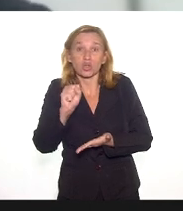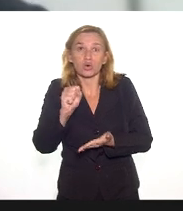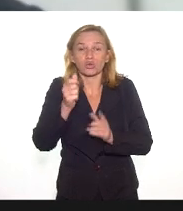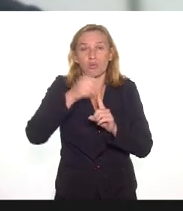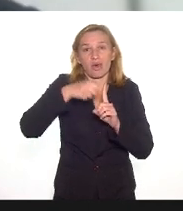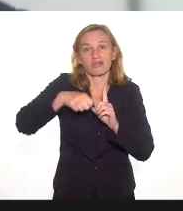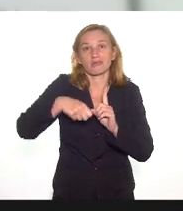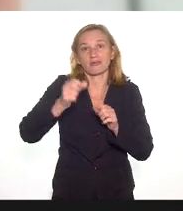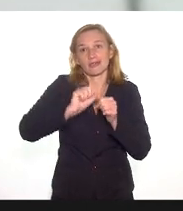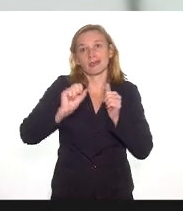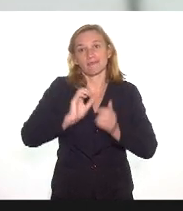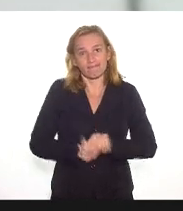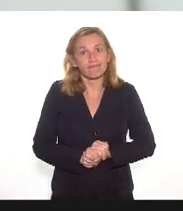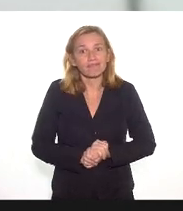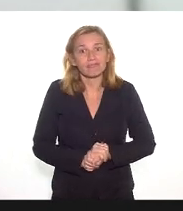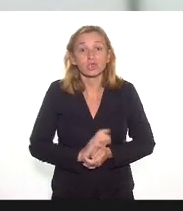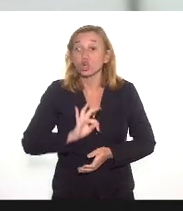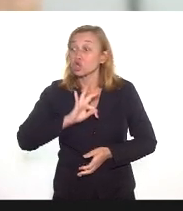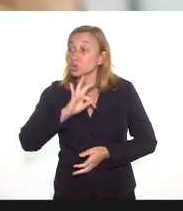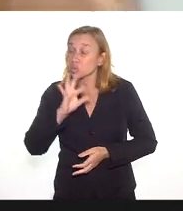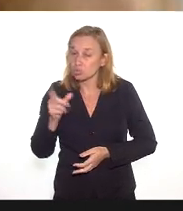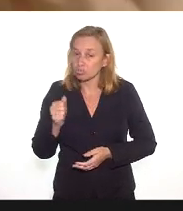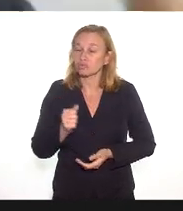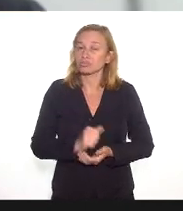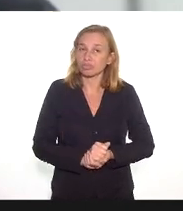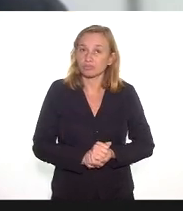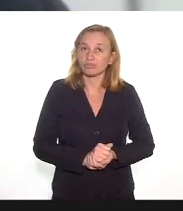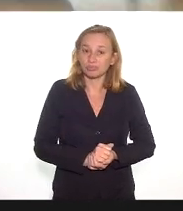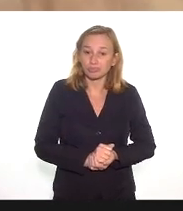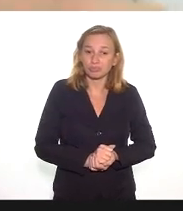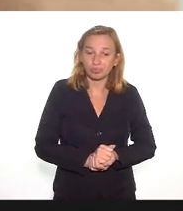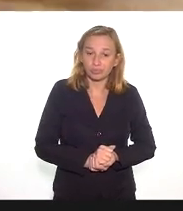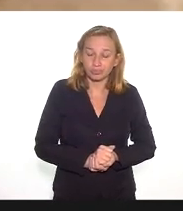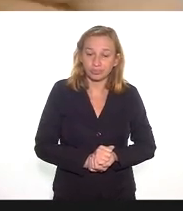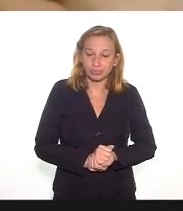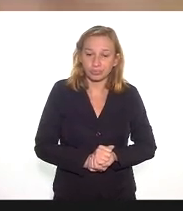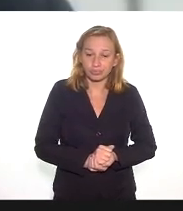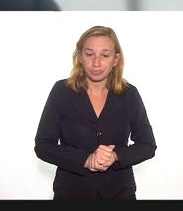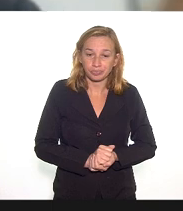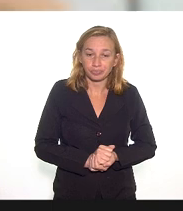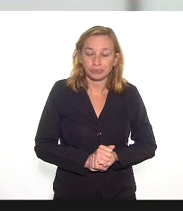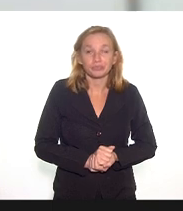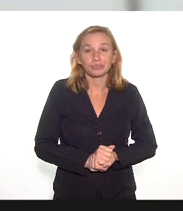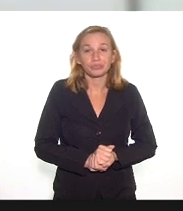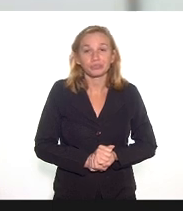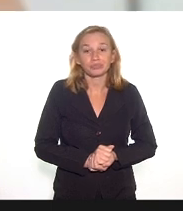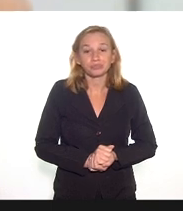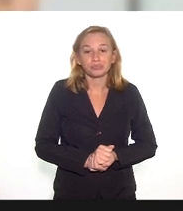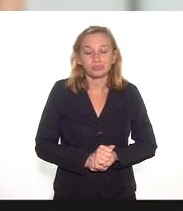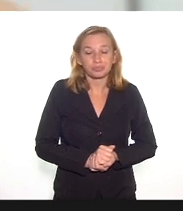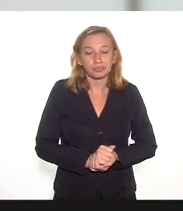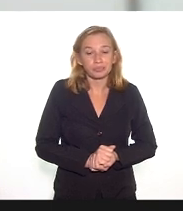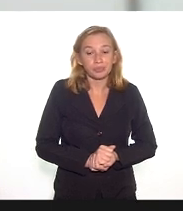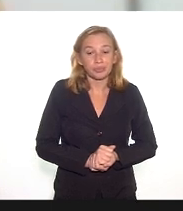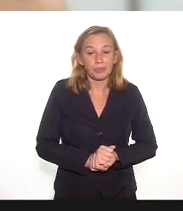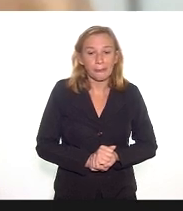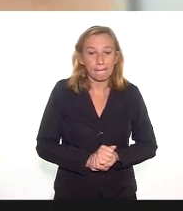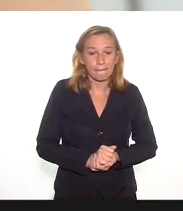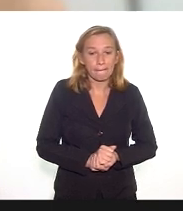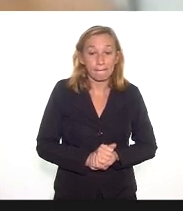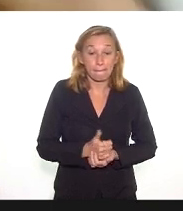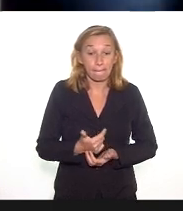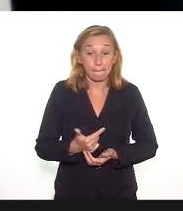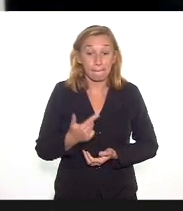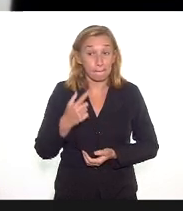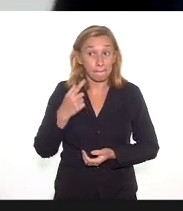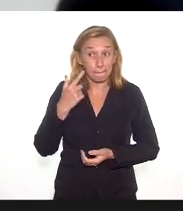meses, que tem que ser um item desse fundo, desse regime. Porque, se não